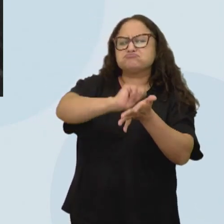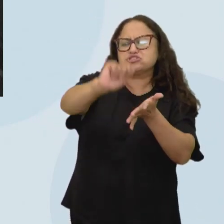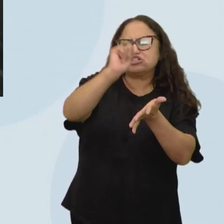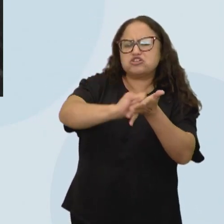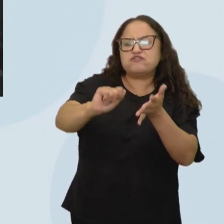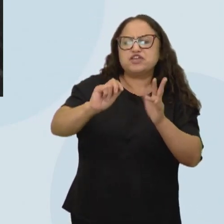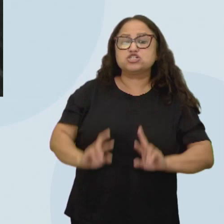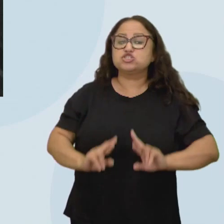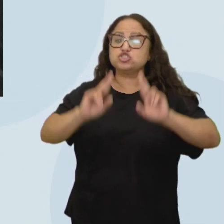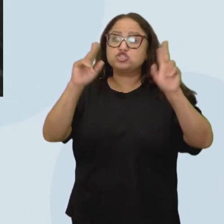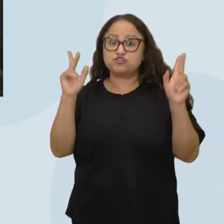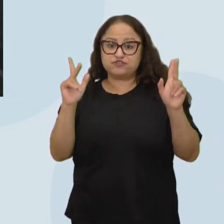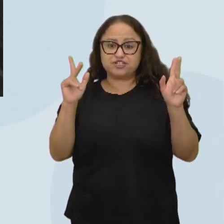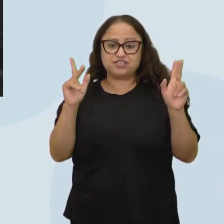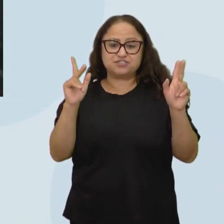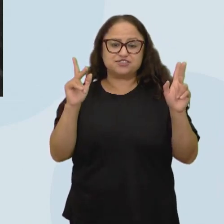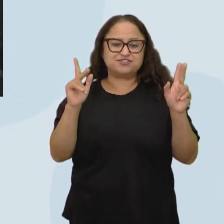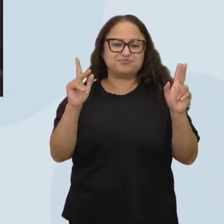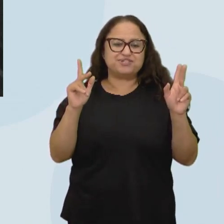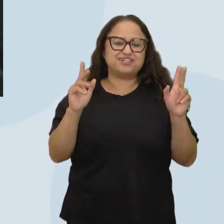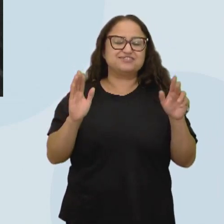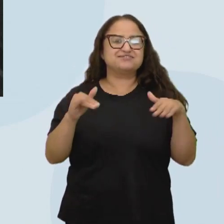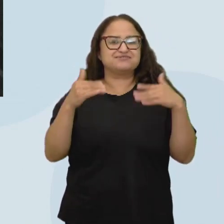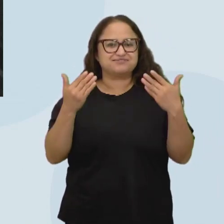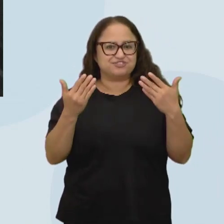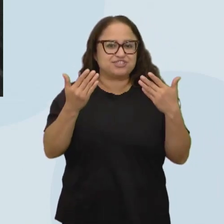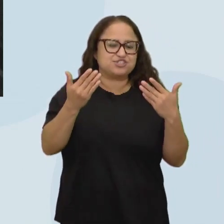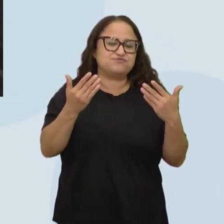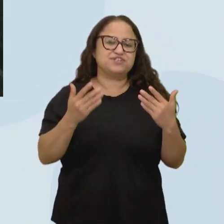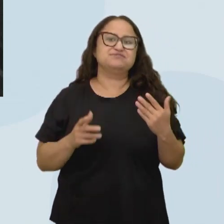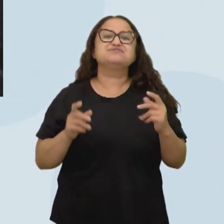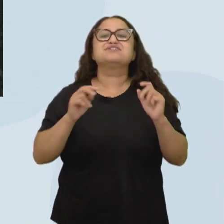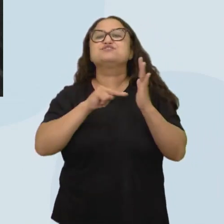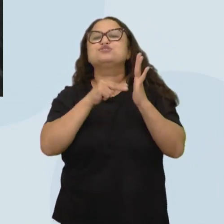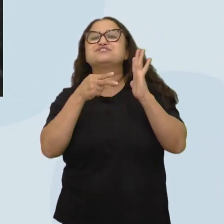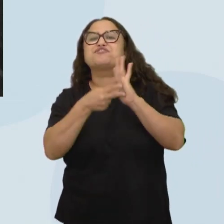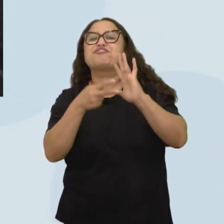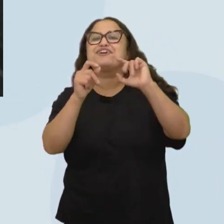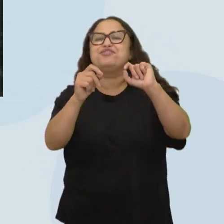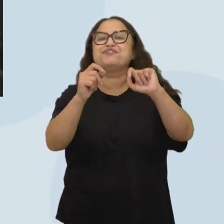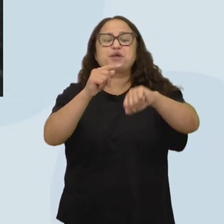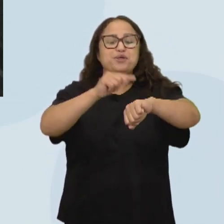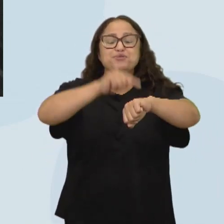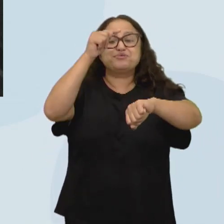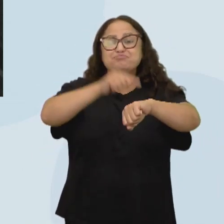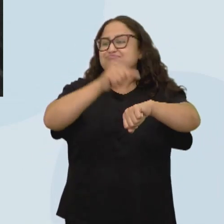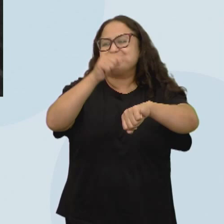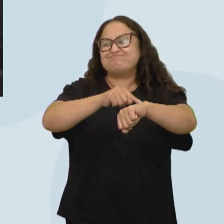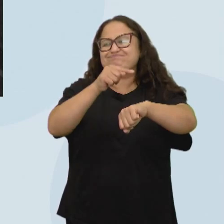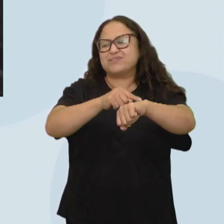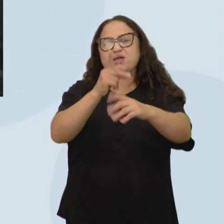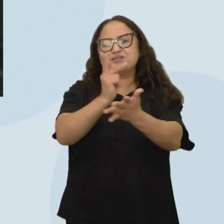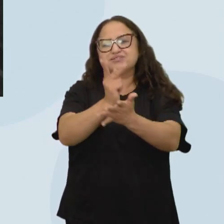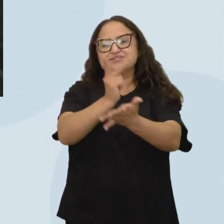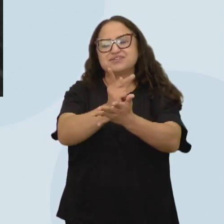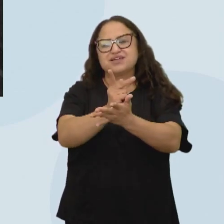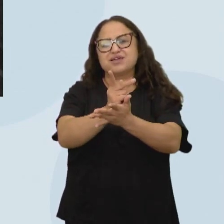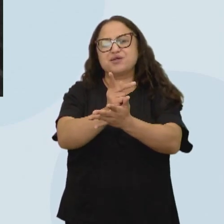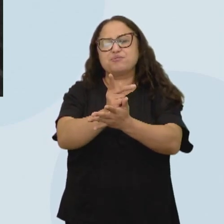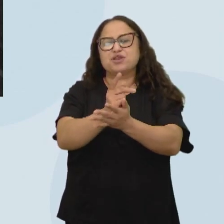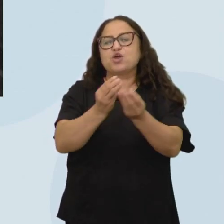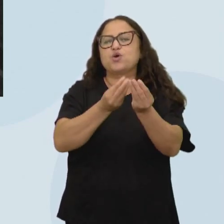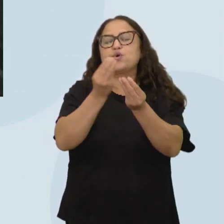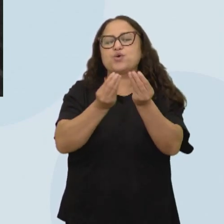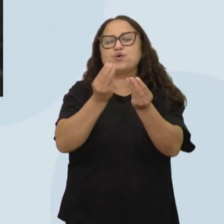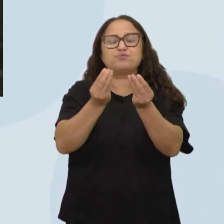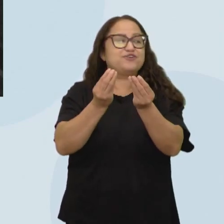forma muito literária, no sentido de que o tempo todo nos convidava a sentir. Bom, ele